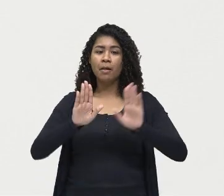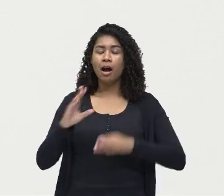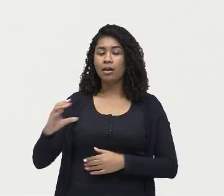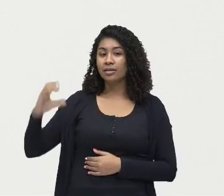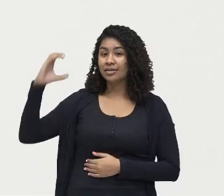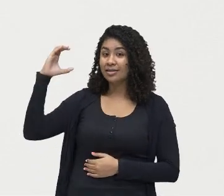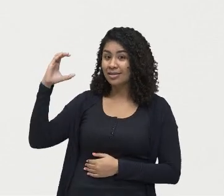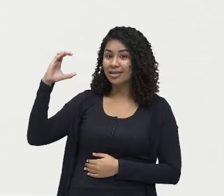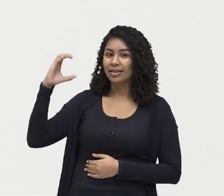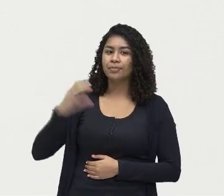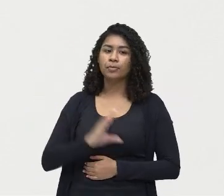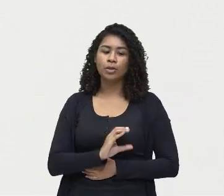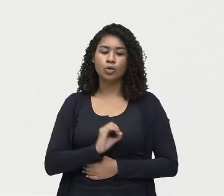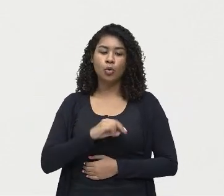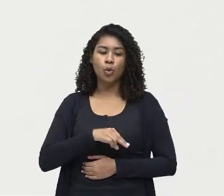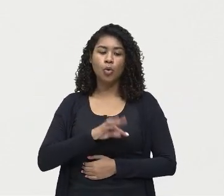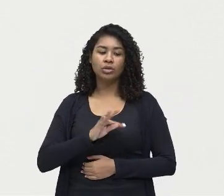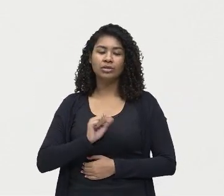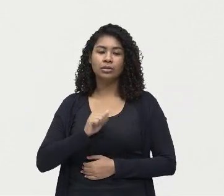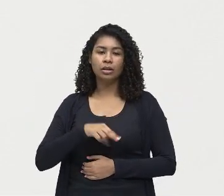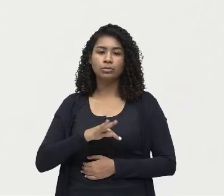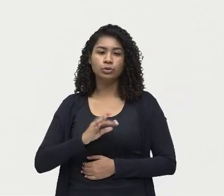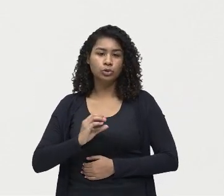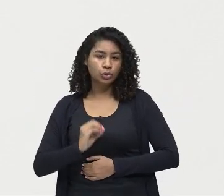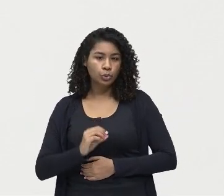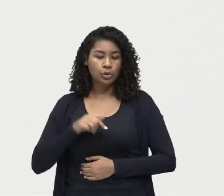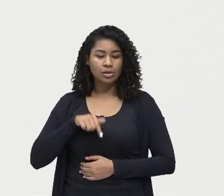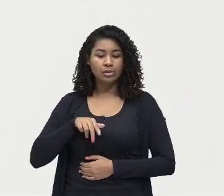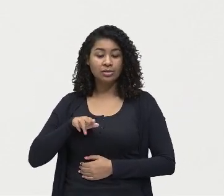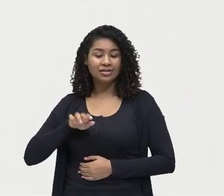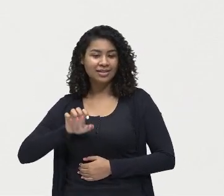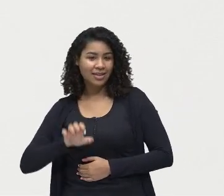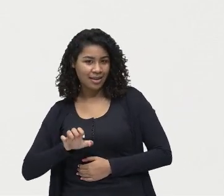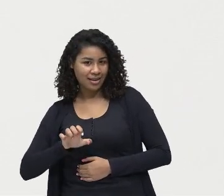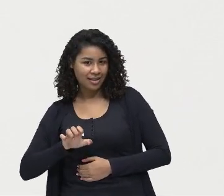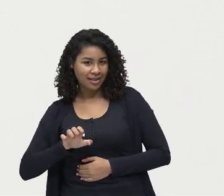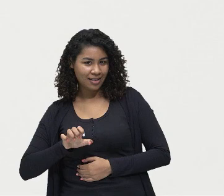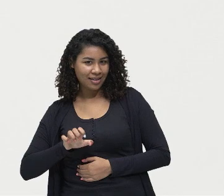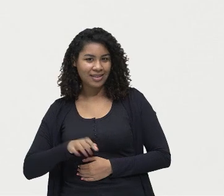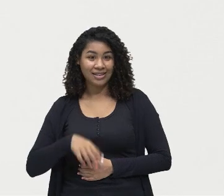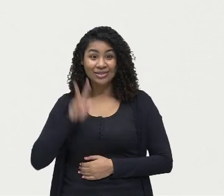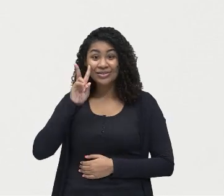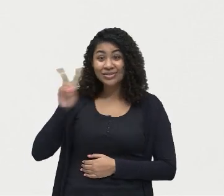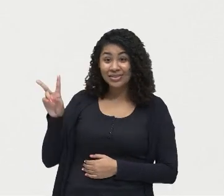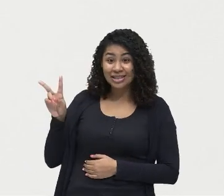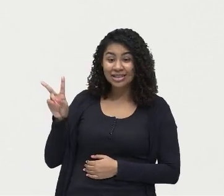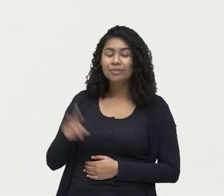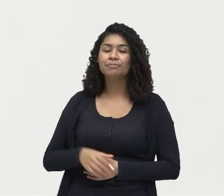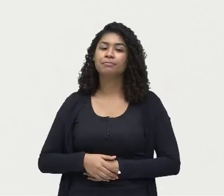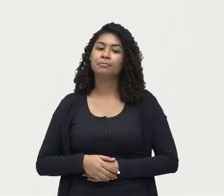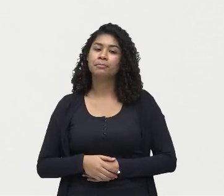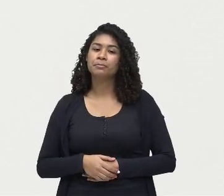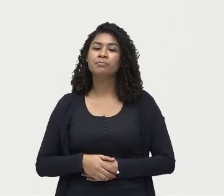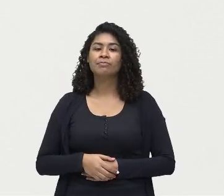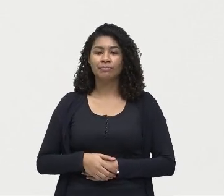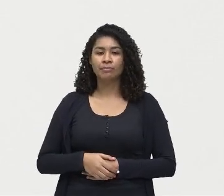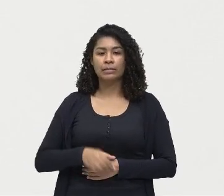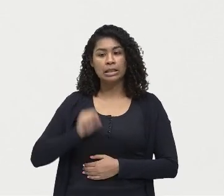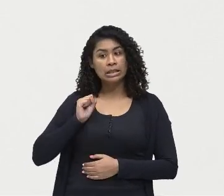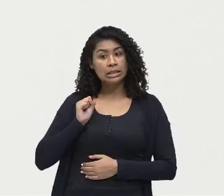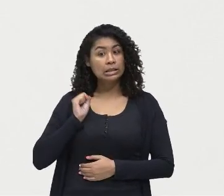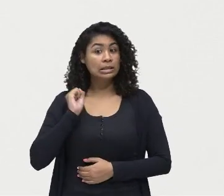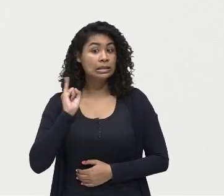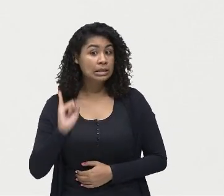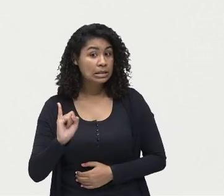C, contanto que não tenha mais clientes, você pode inclusive, na letra C, você pode usar também o